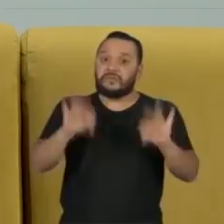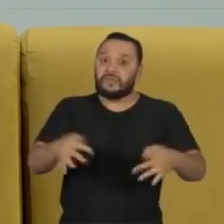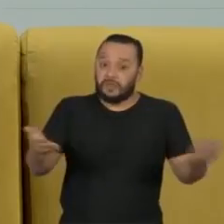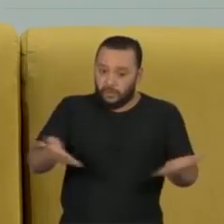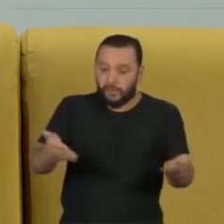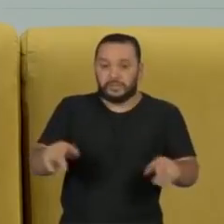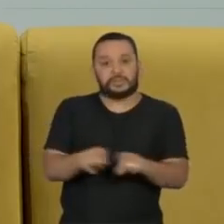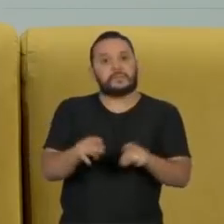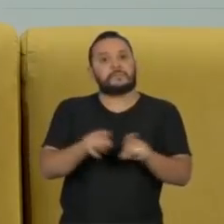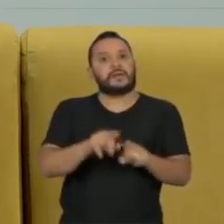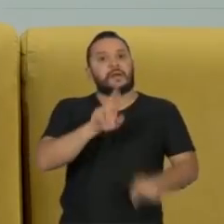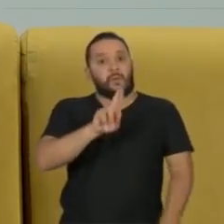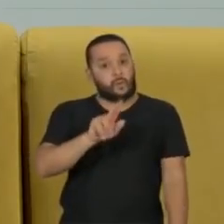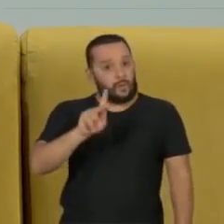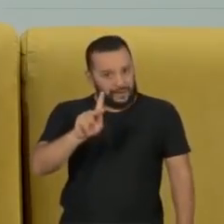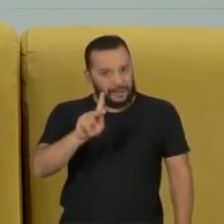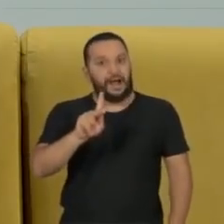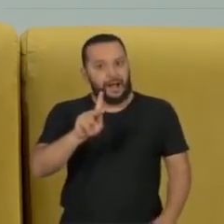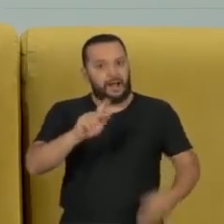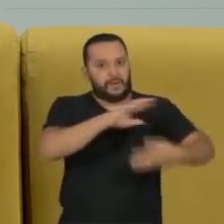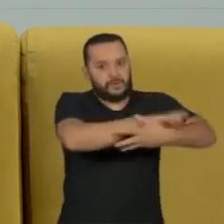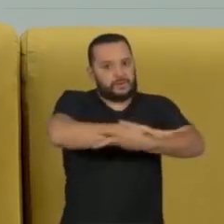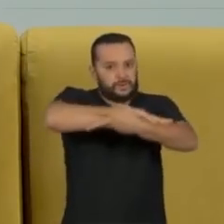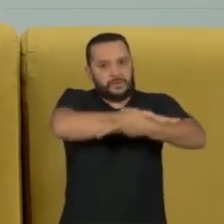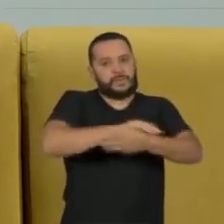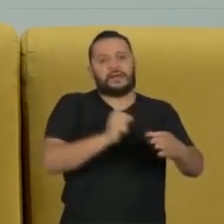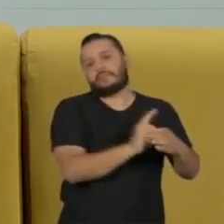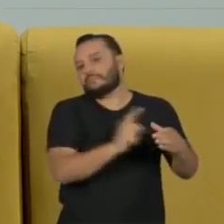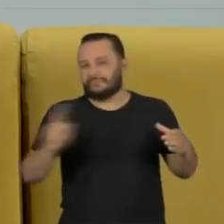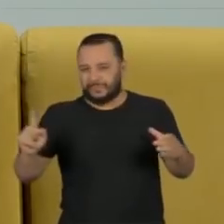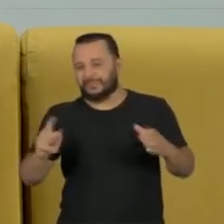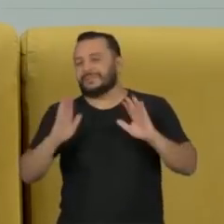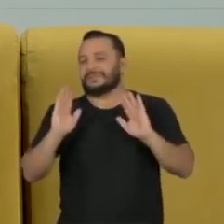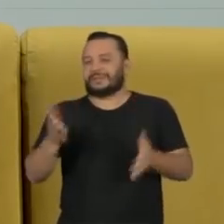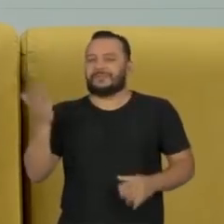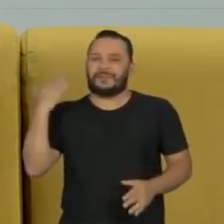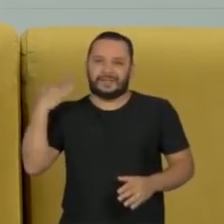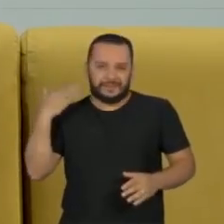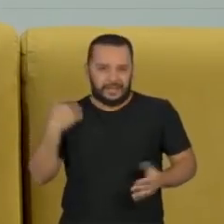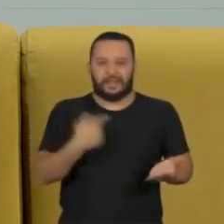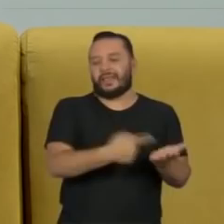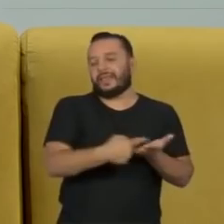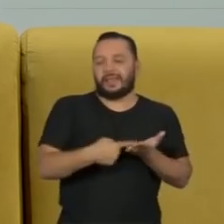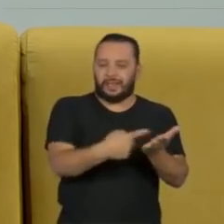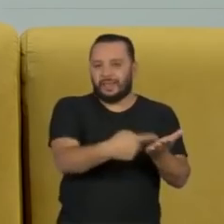o Reino Unido finalmente deixa a União Europeia depois de uma longa convivência